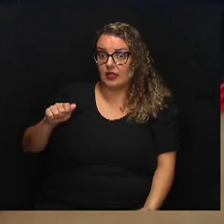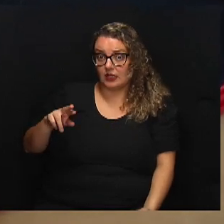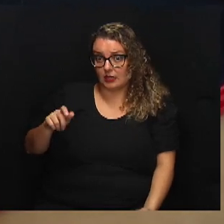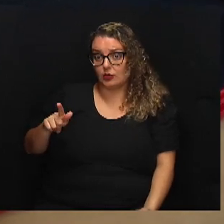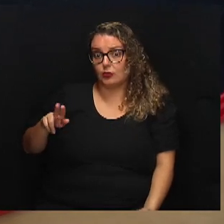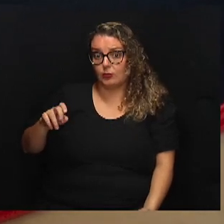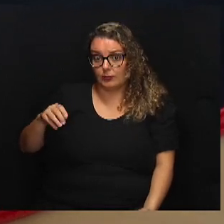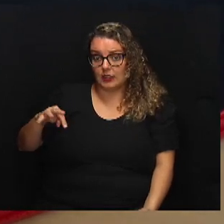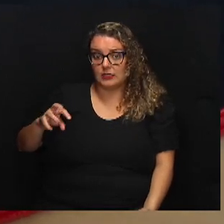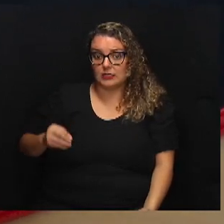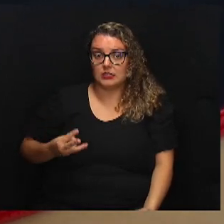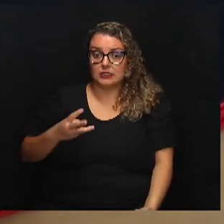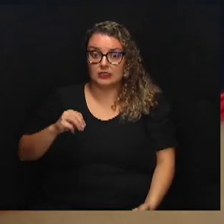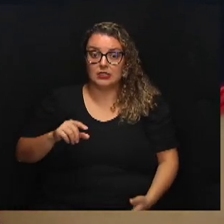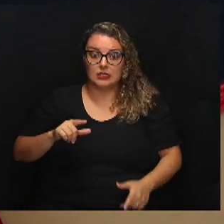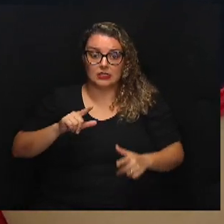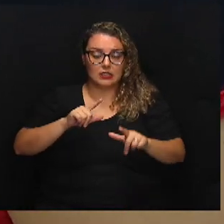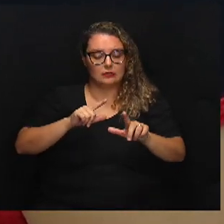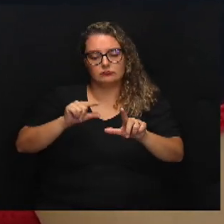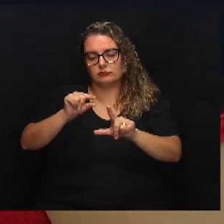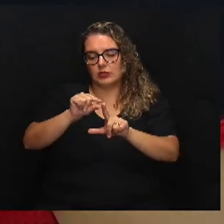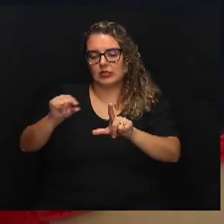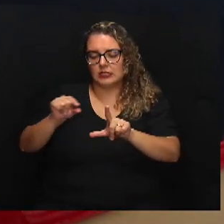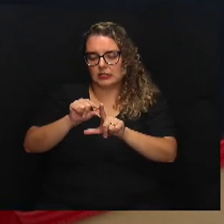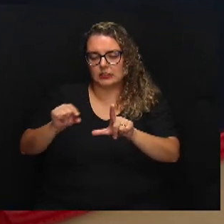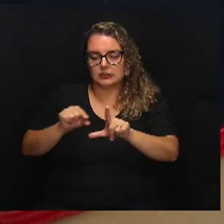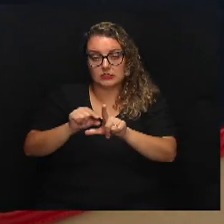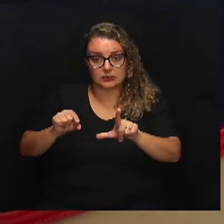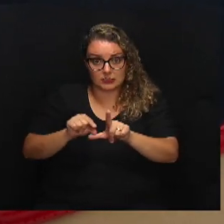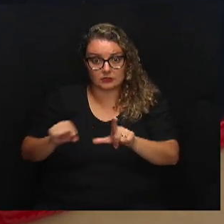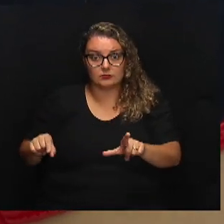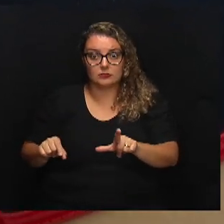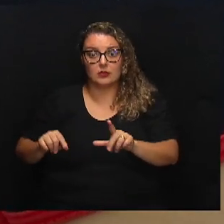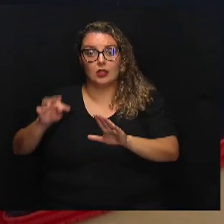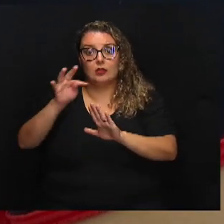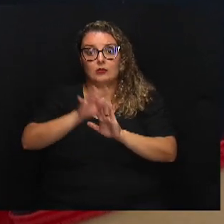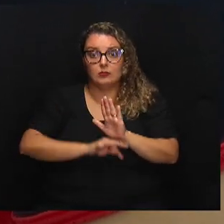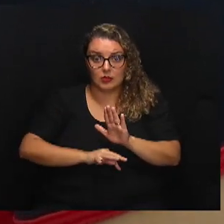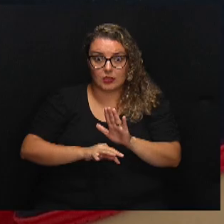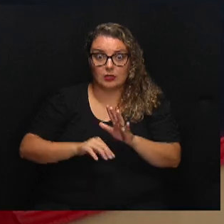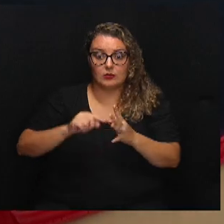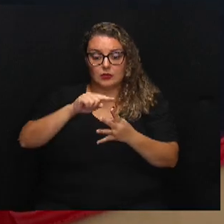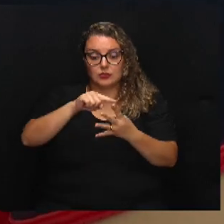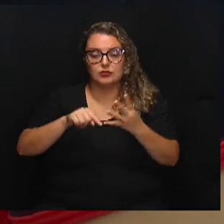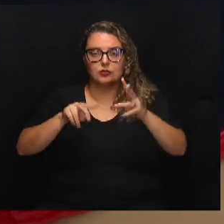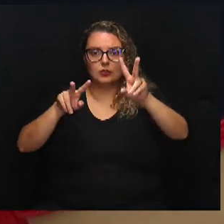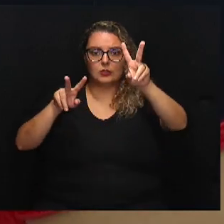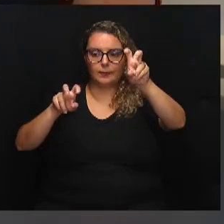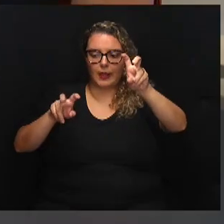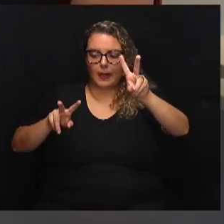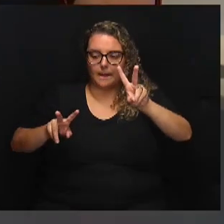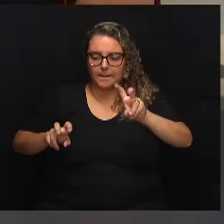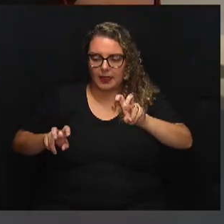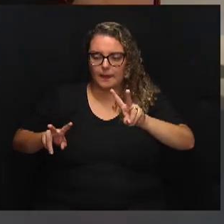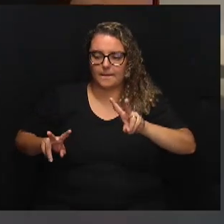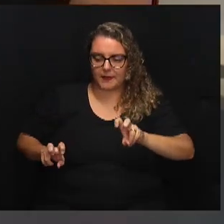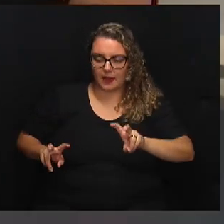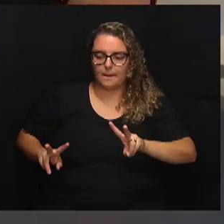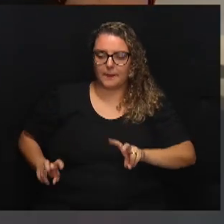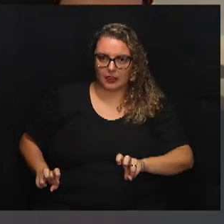cerca de 30 linhas, né? Sugere-se que ele escreva esse texto numa estrutura de 4 parágrafos, em que ele demonstra as